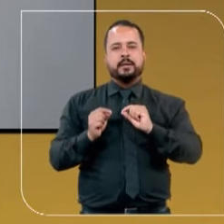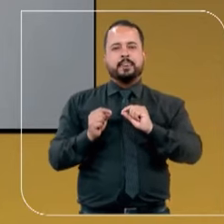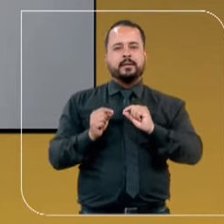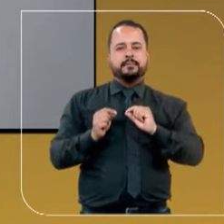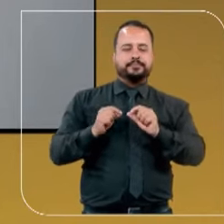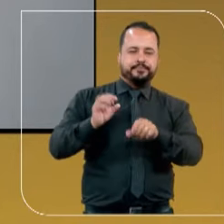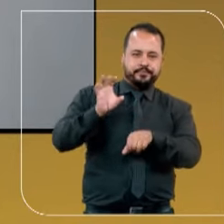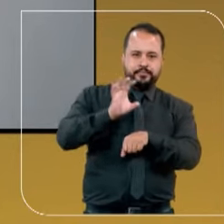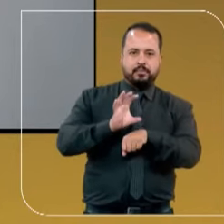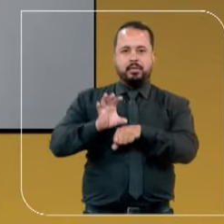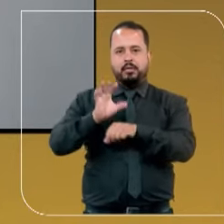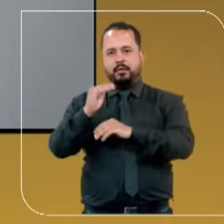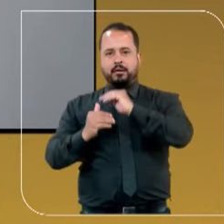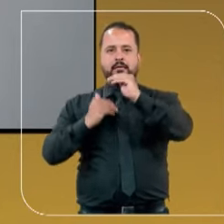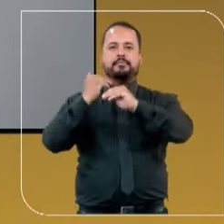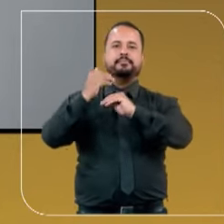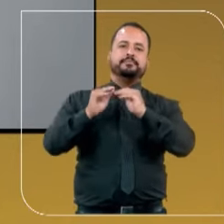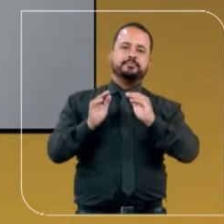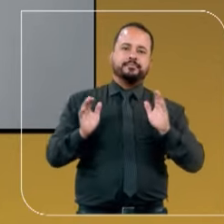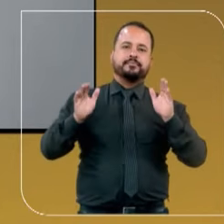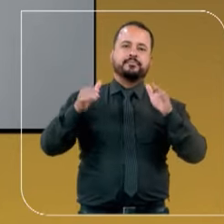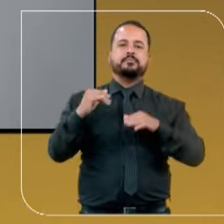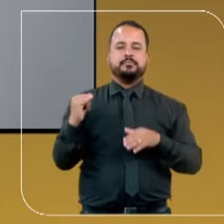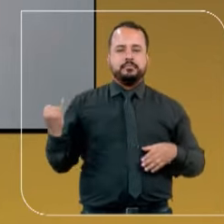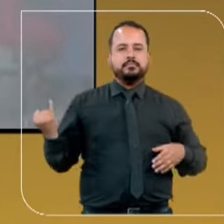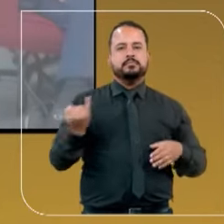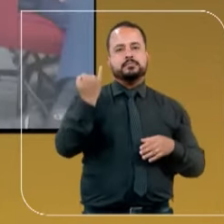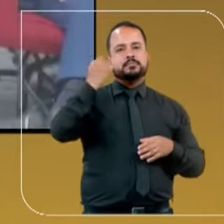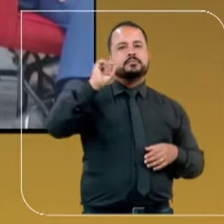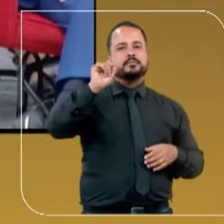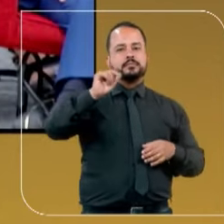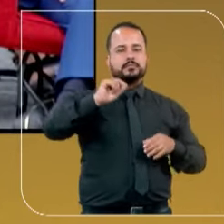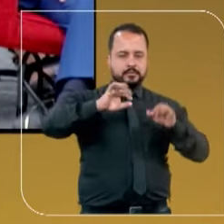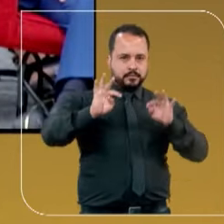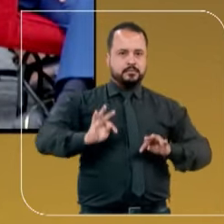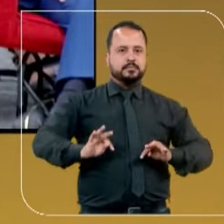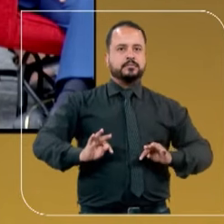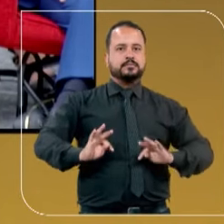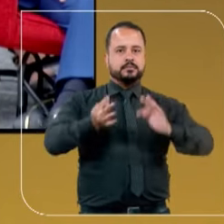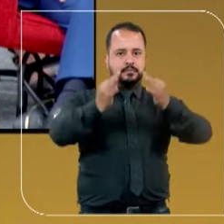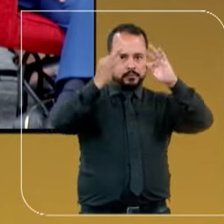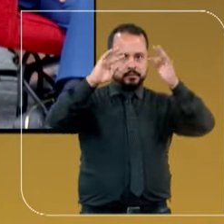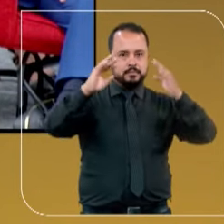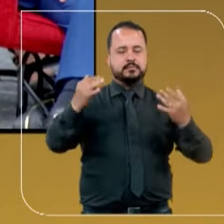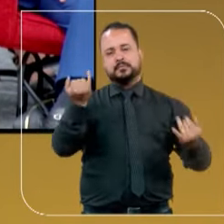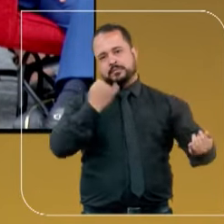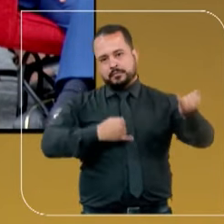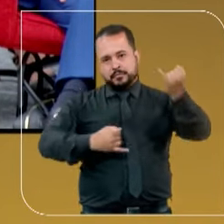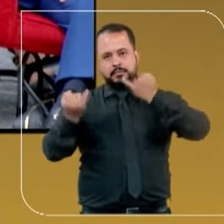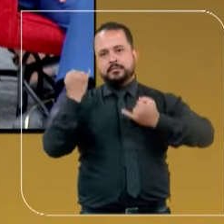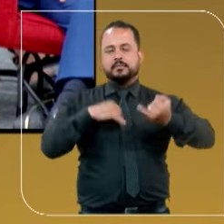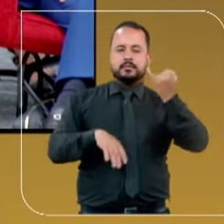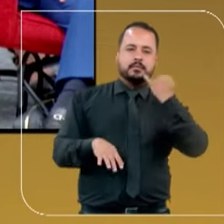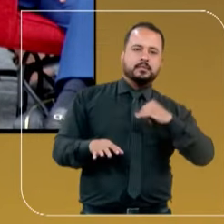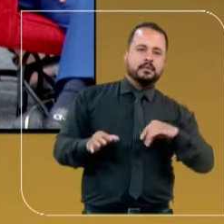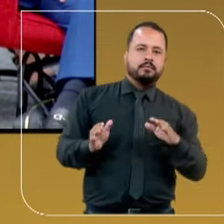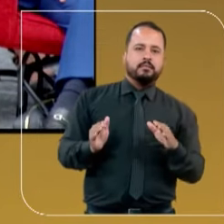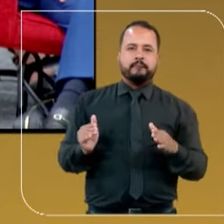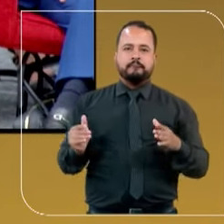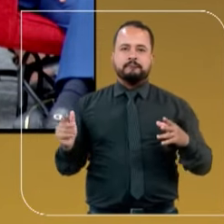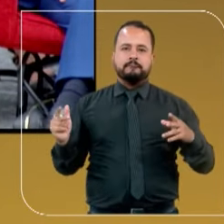com ênfase em plataformas de tecnologia de informação que não exijam a interrupção